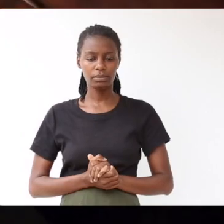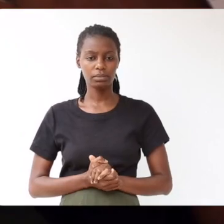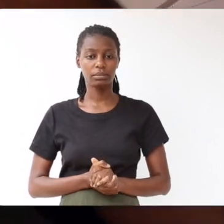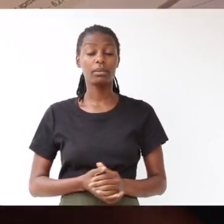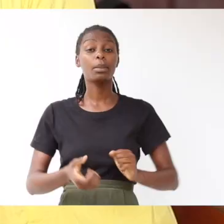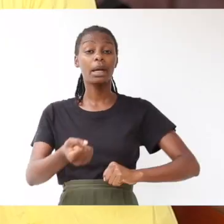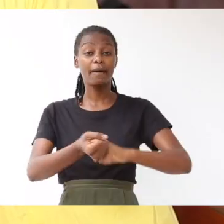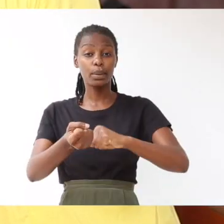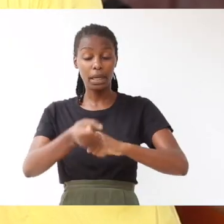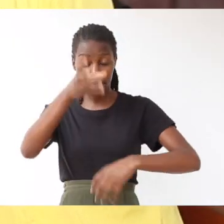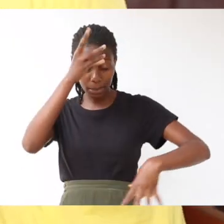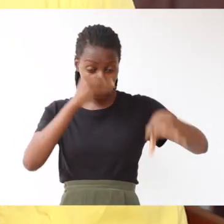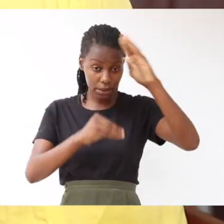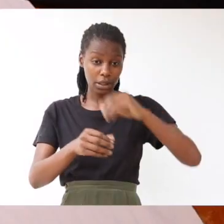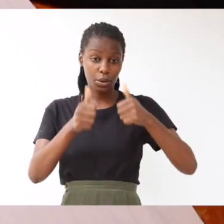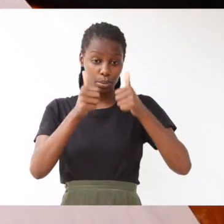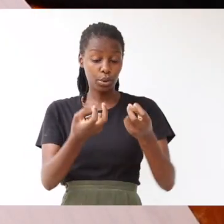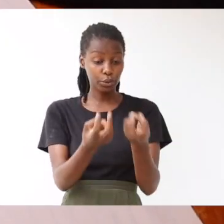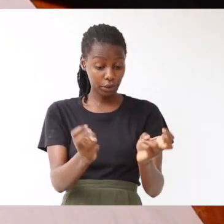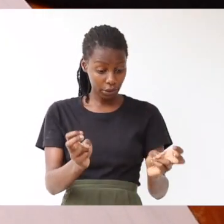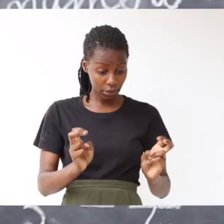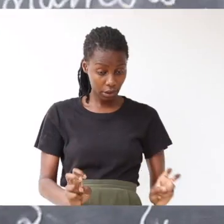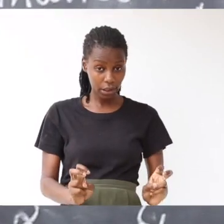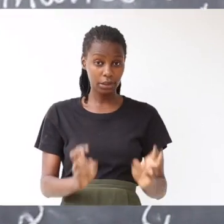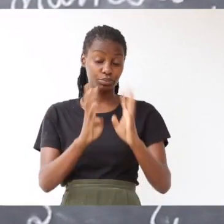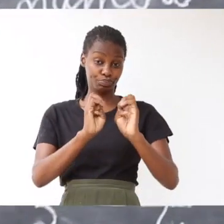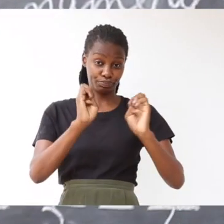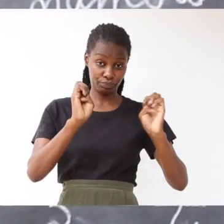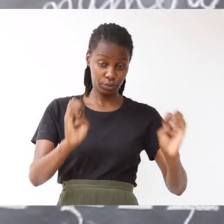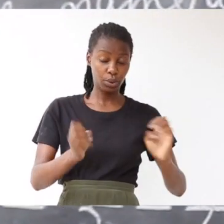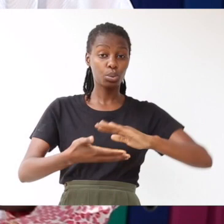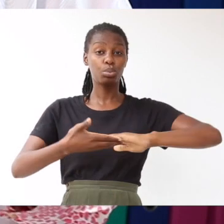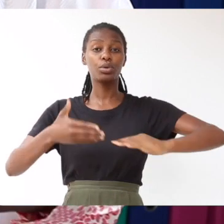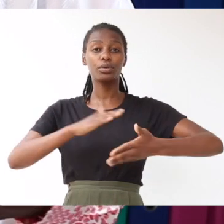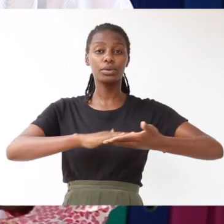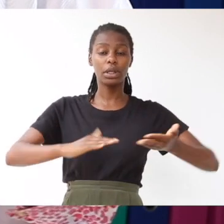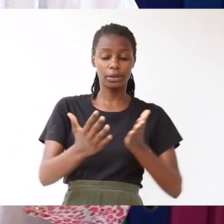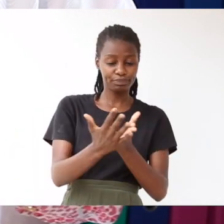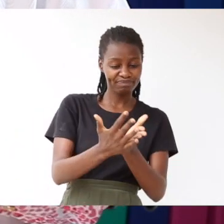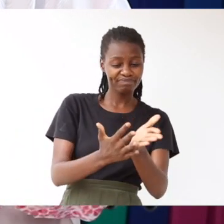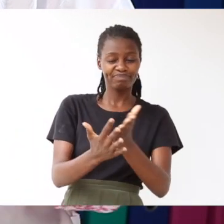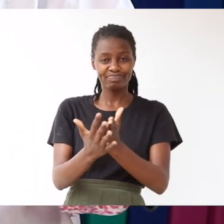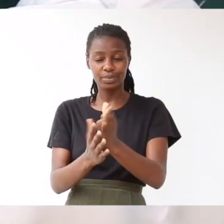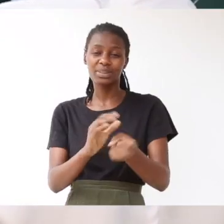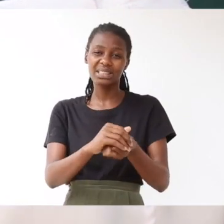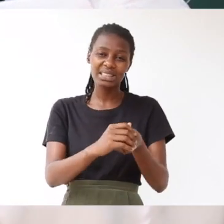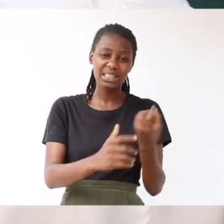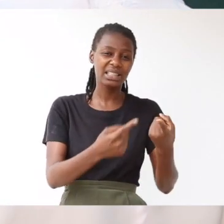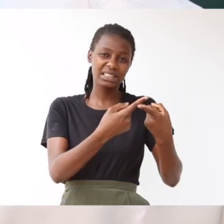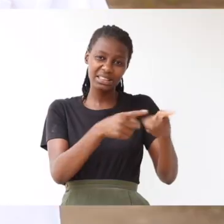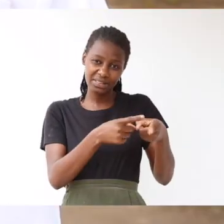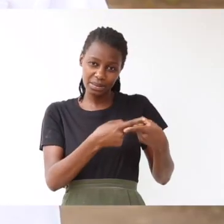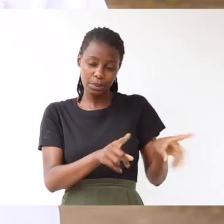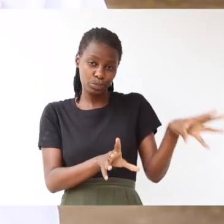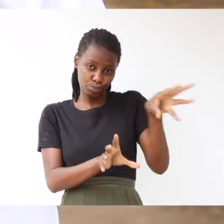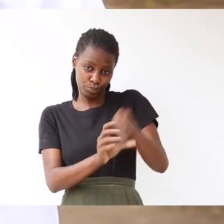garantir uma aprendizagem efetiva dos alunos com necessidades educativas especiais, os professores adotam um conjunto de estratégias